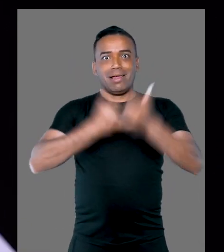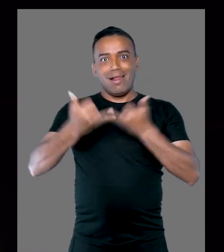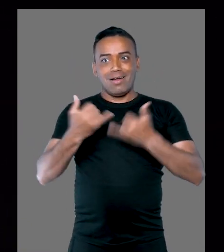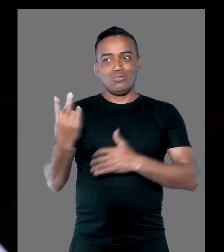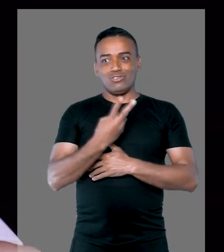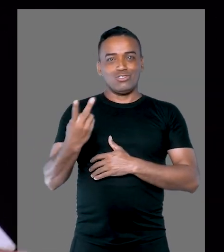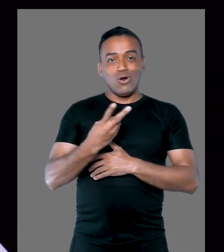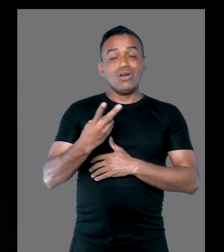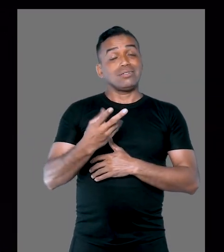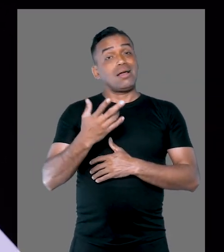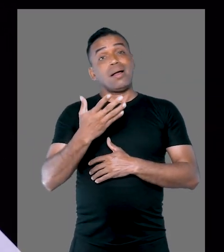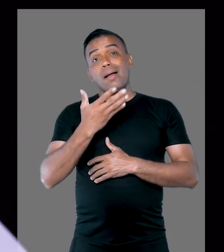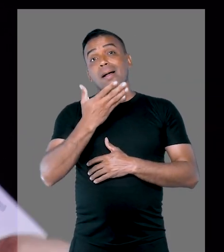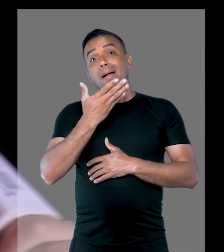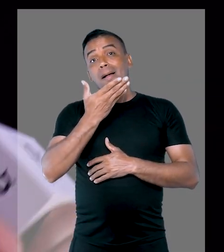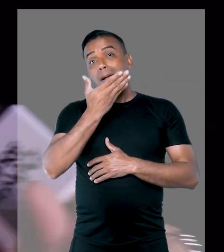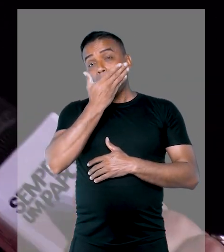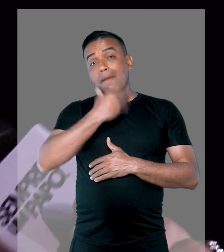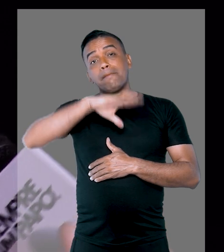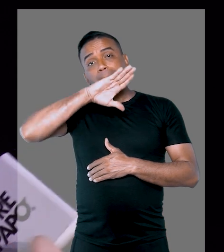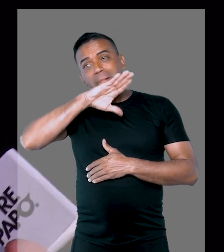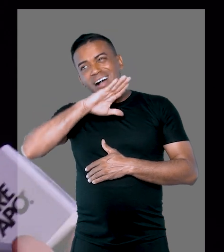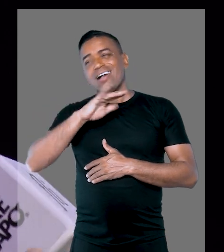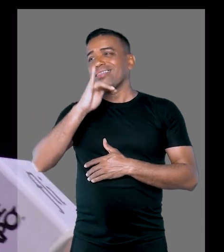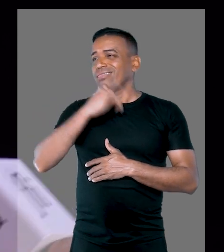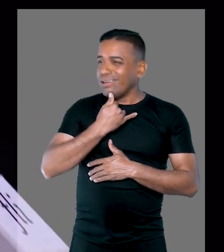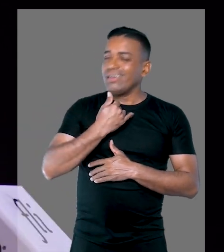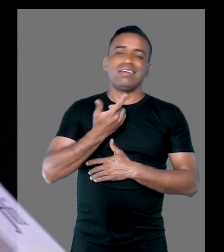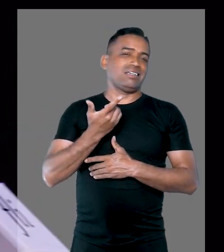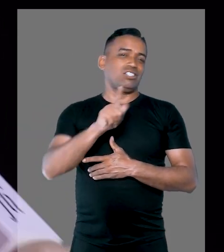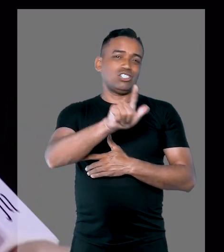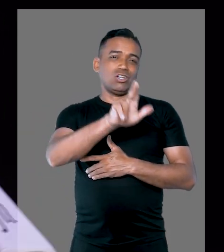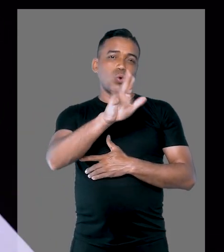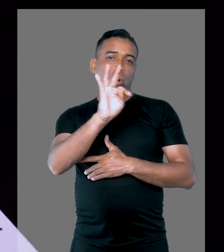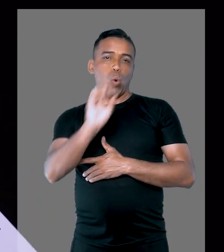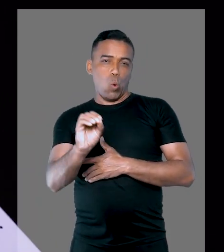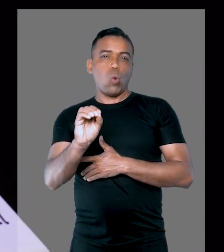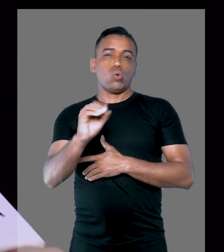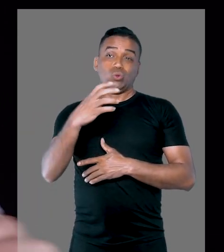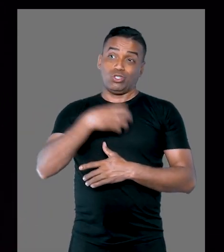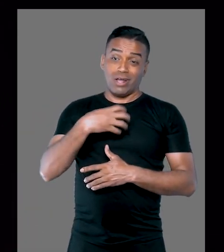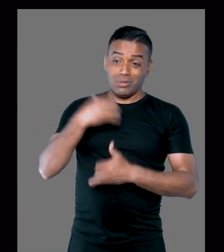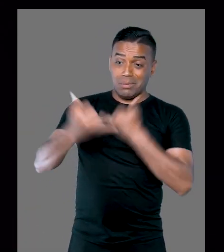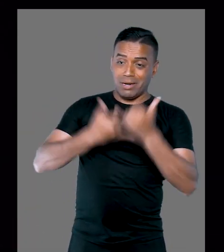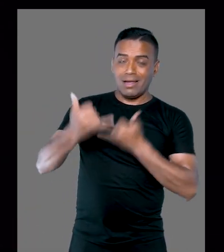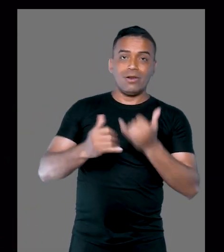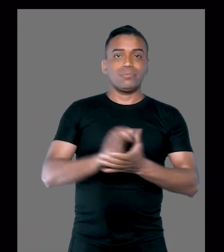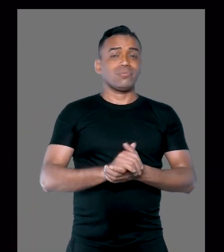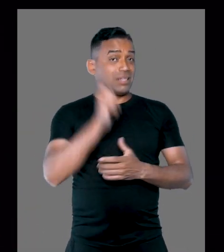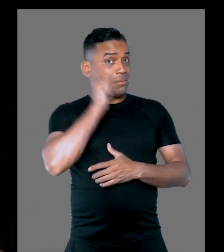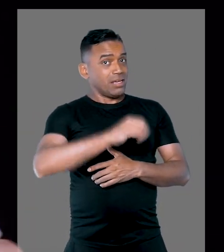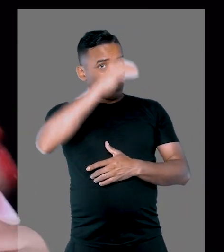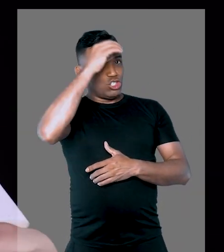pai estava triste, estava vivendo o luto dele, mas eu acho que até como uma forma de viver o luto dele, ele tinha esse jeito de ser brincalhão. Quando a minha tia Geralda